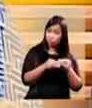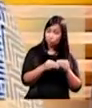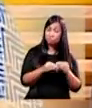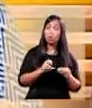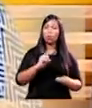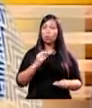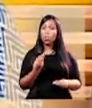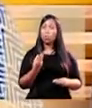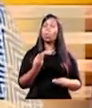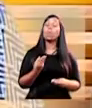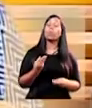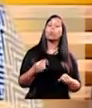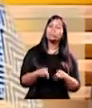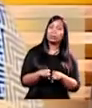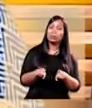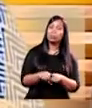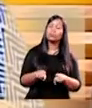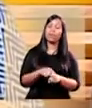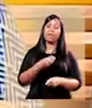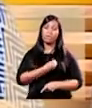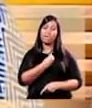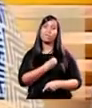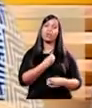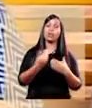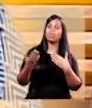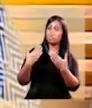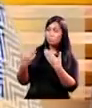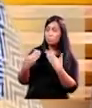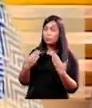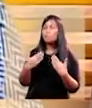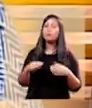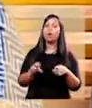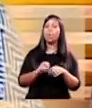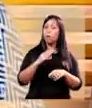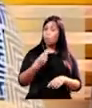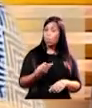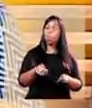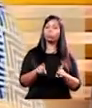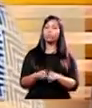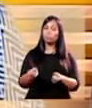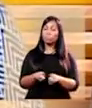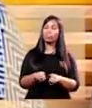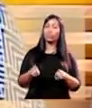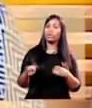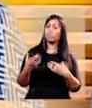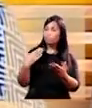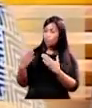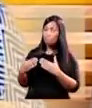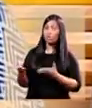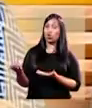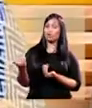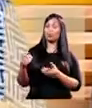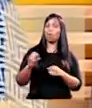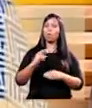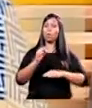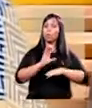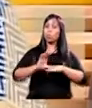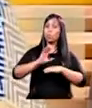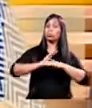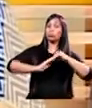inclusão, ou serviços de convivência para criança e adolescente, ou serviço de convivência para um adolescente, ou